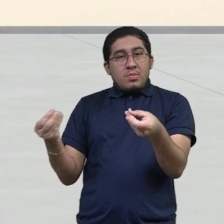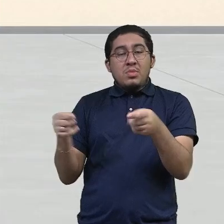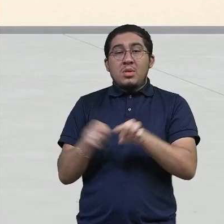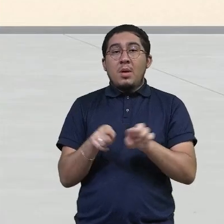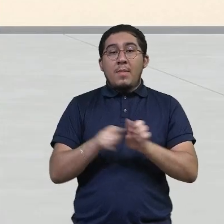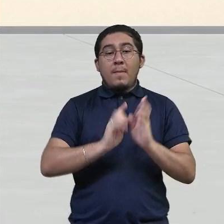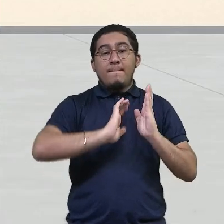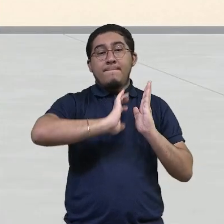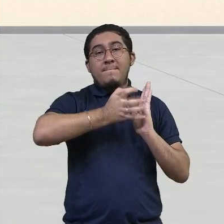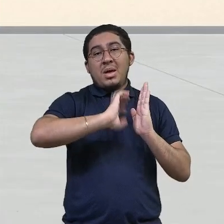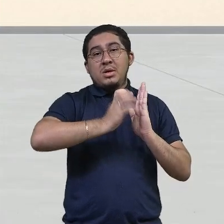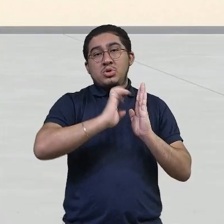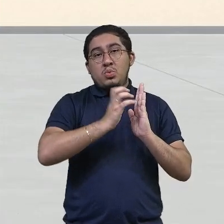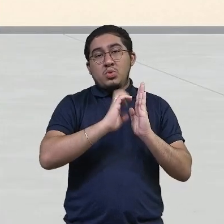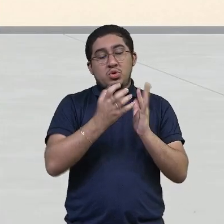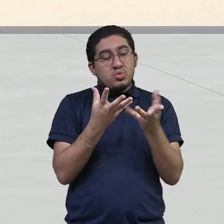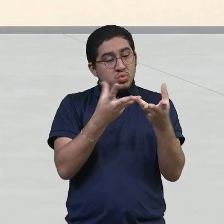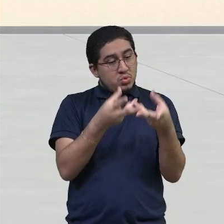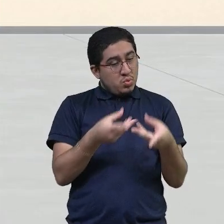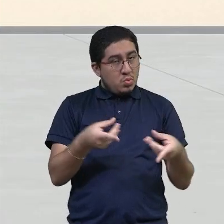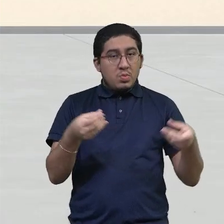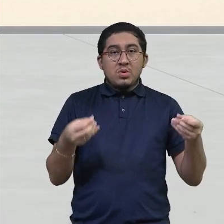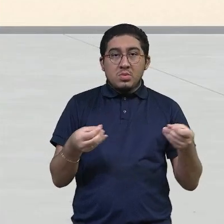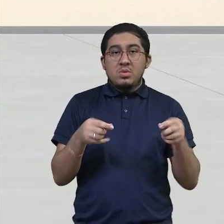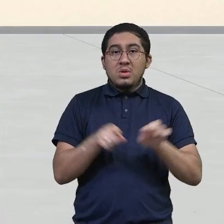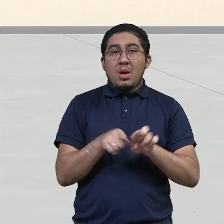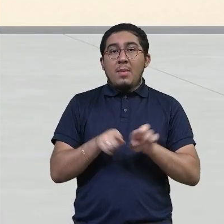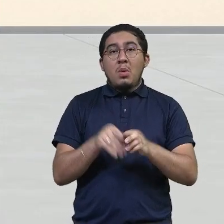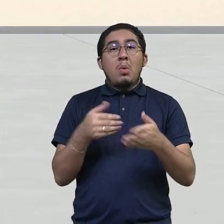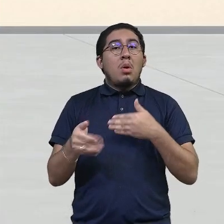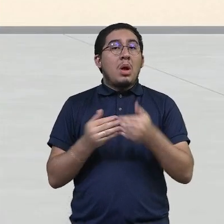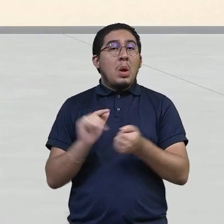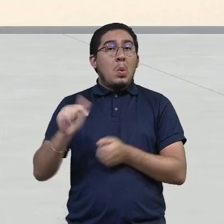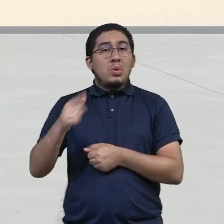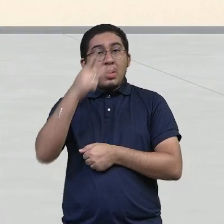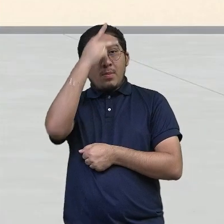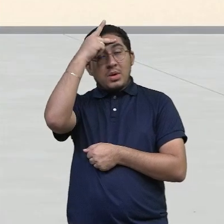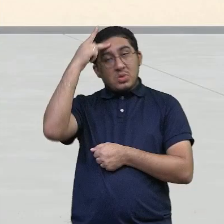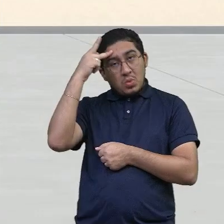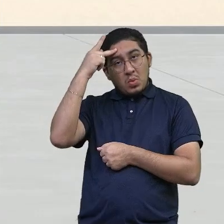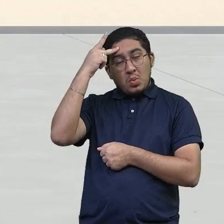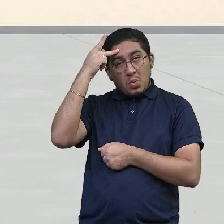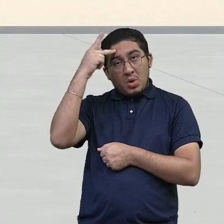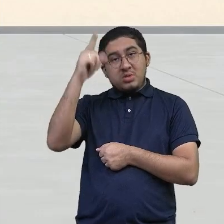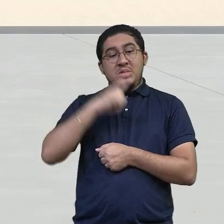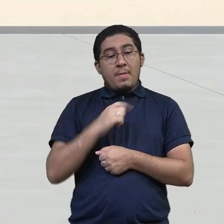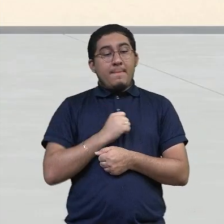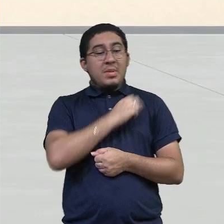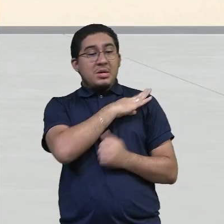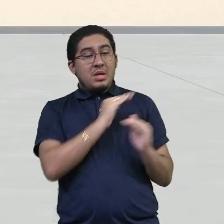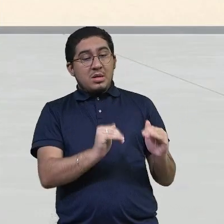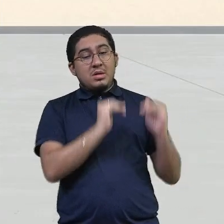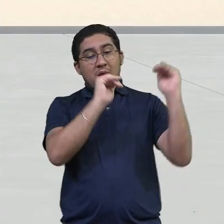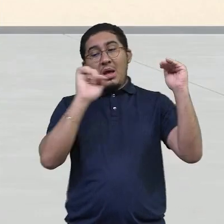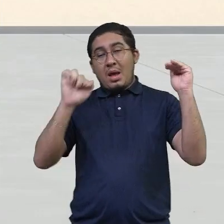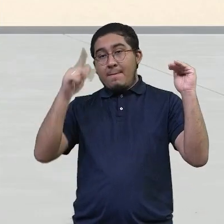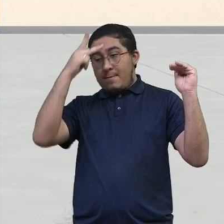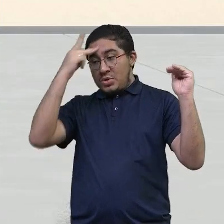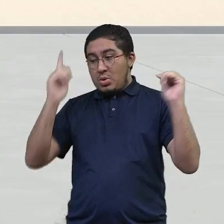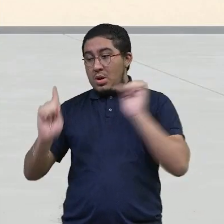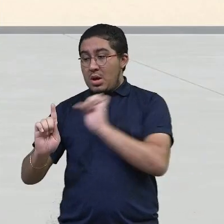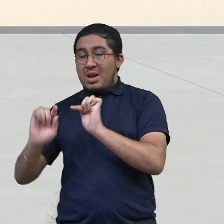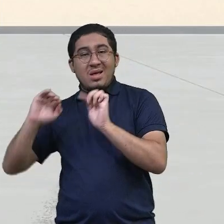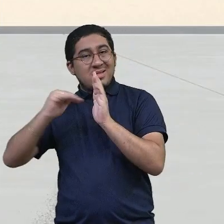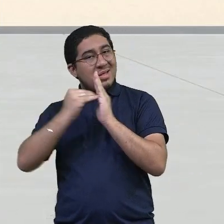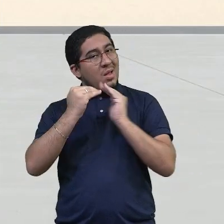partidos políticos também foram dissolvidos e qualquer pessoa que se opusesse a esse governo também, de certa forma,